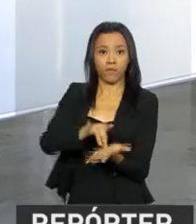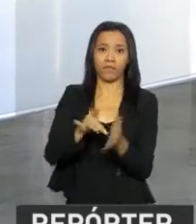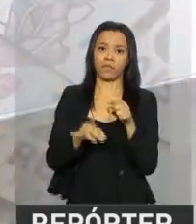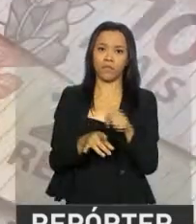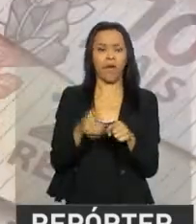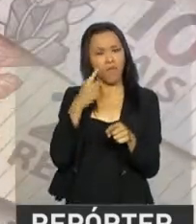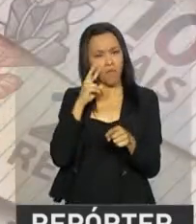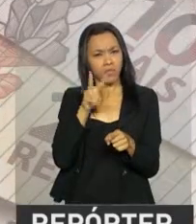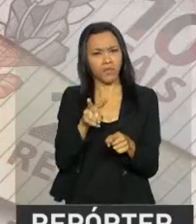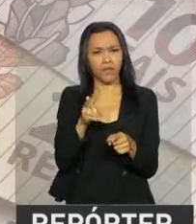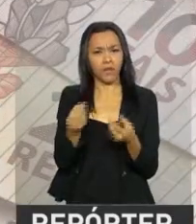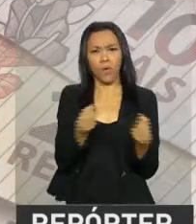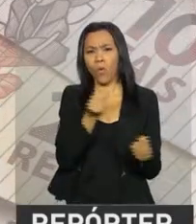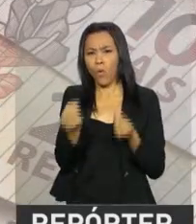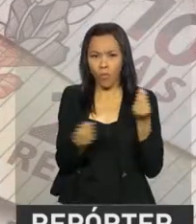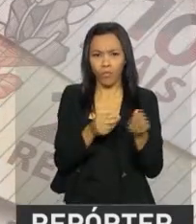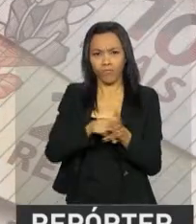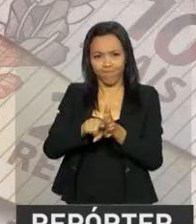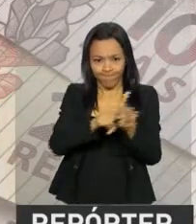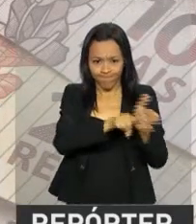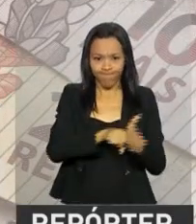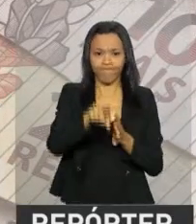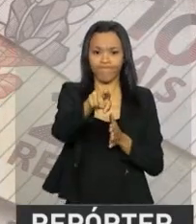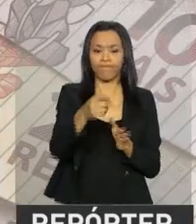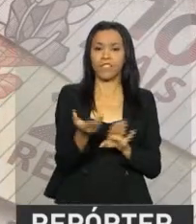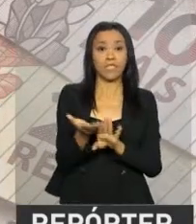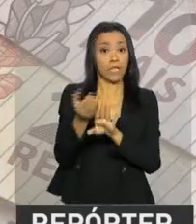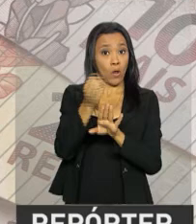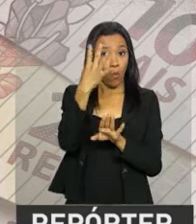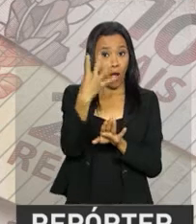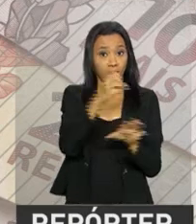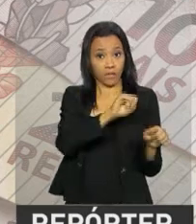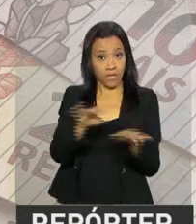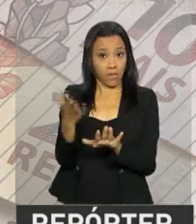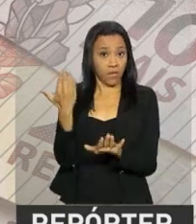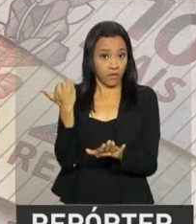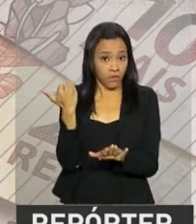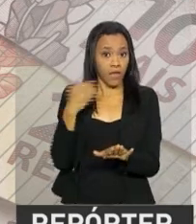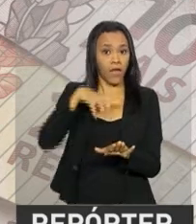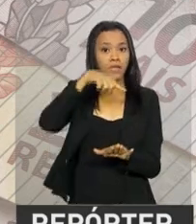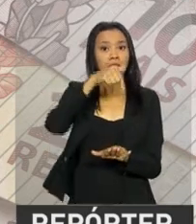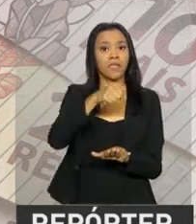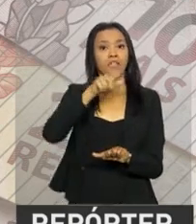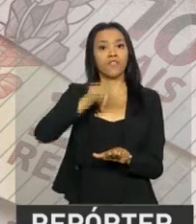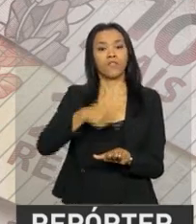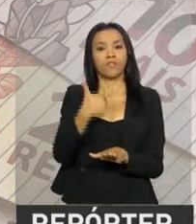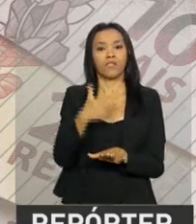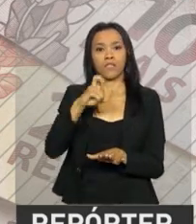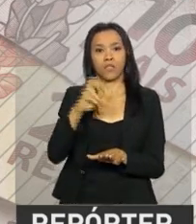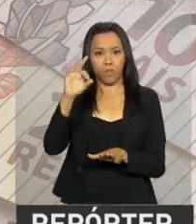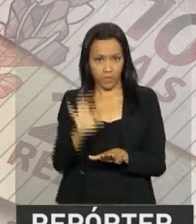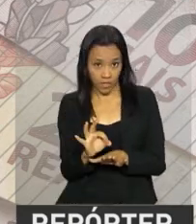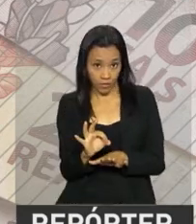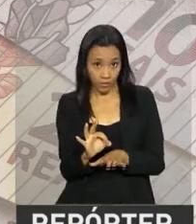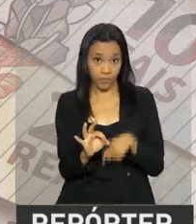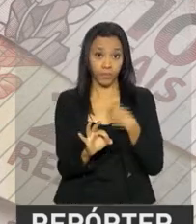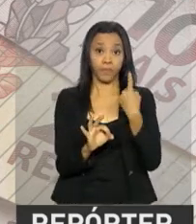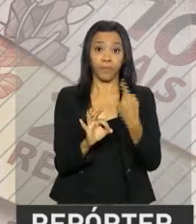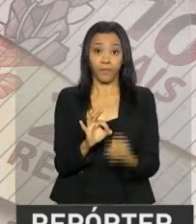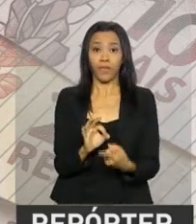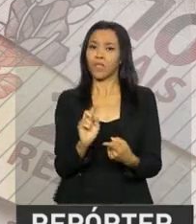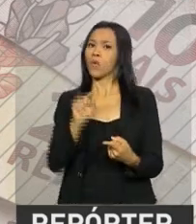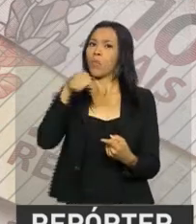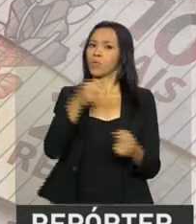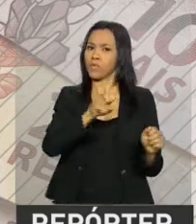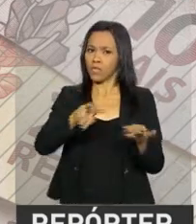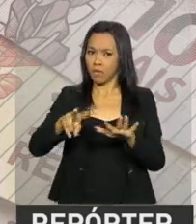trajetória das previsões dos analistas há quatro semanas a estimativa era de inflação em 7,25 por cento em 2016 há uma